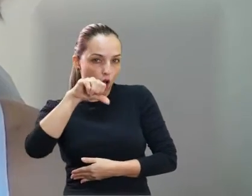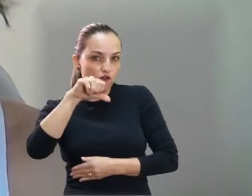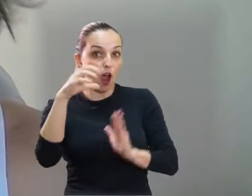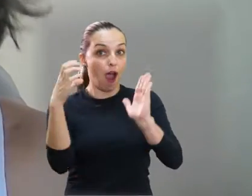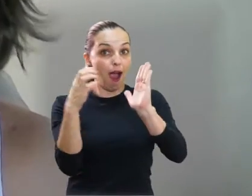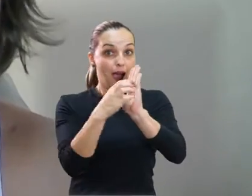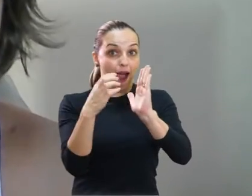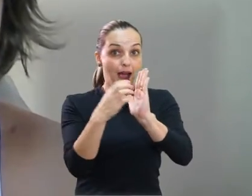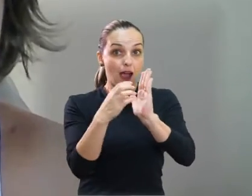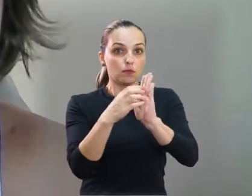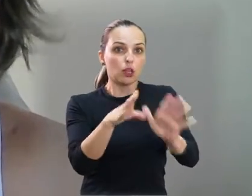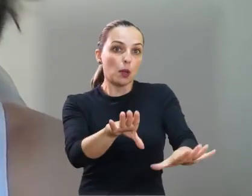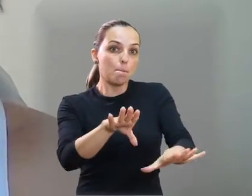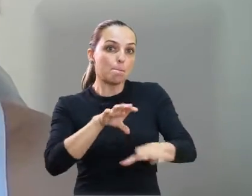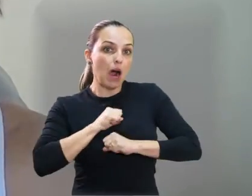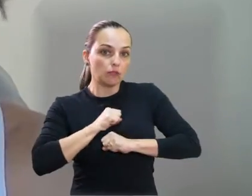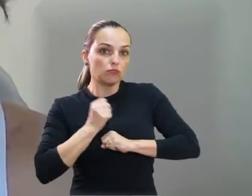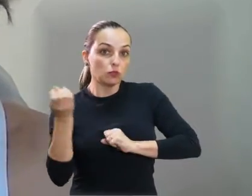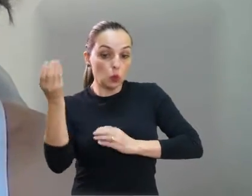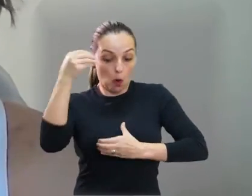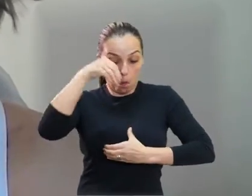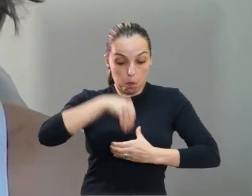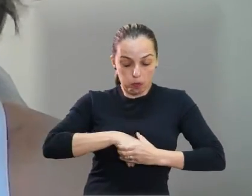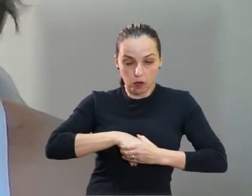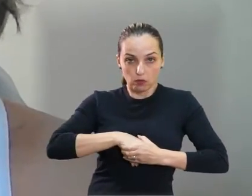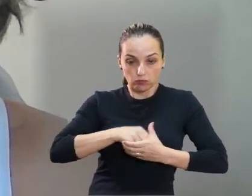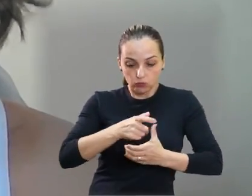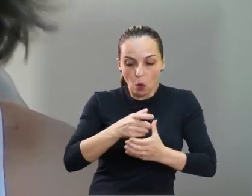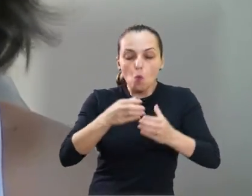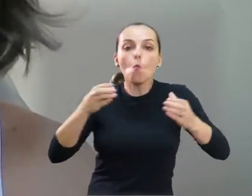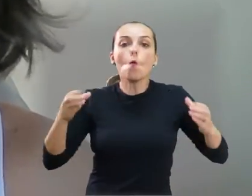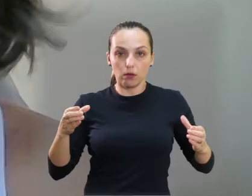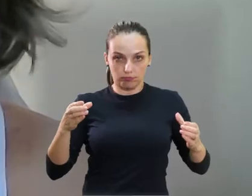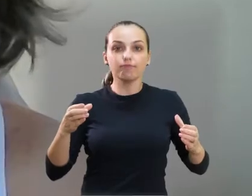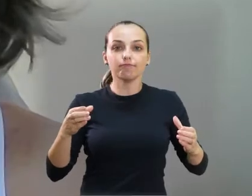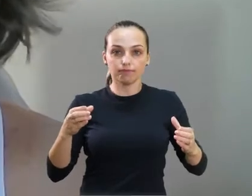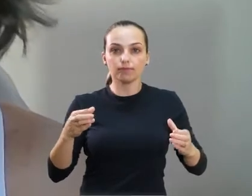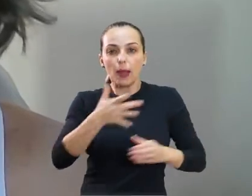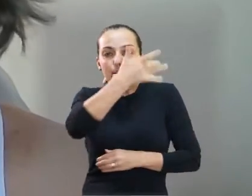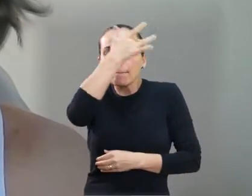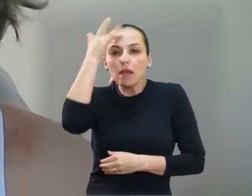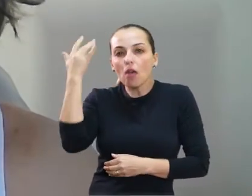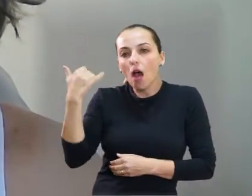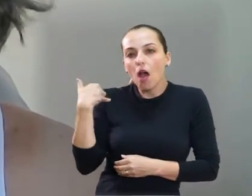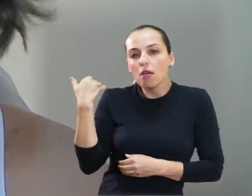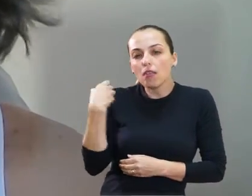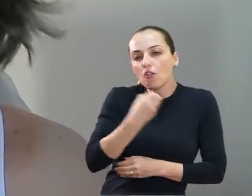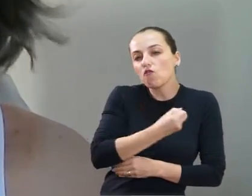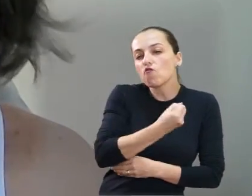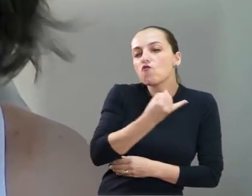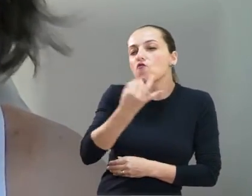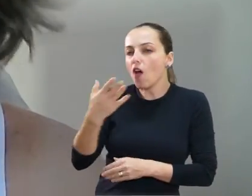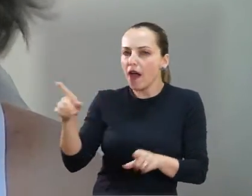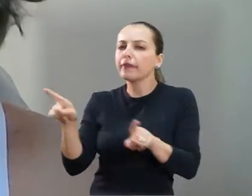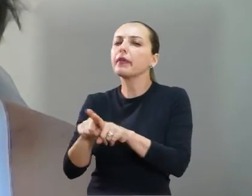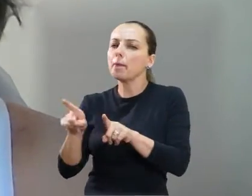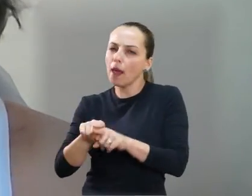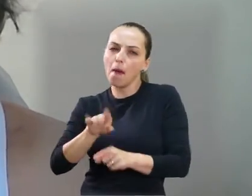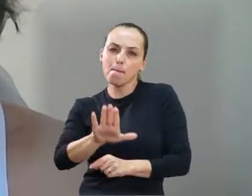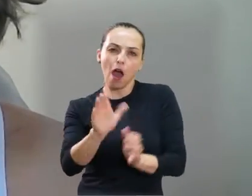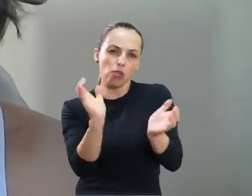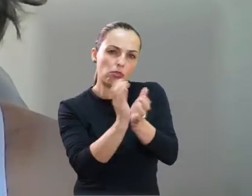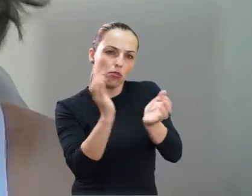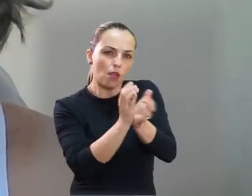faixa etária de 15 a 39 anos. Tá? Não que não tenhamos em outras faixas, mas predominantemente